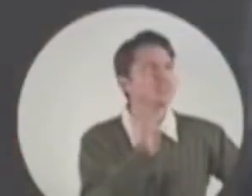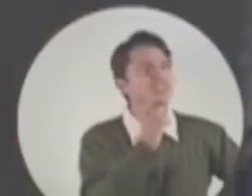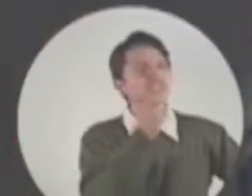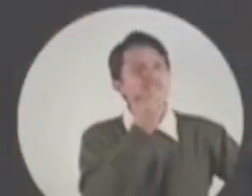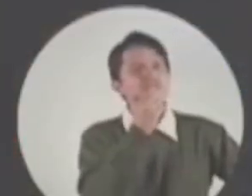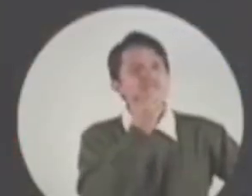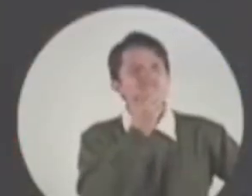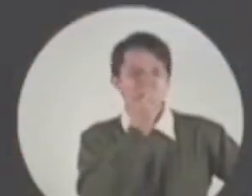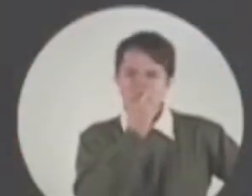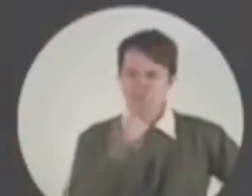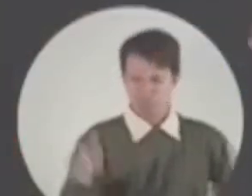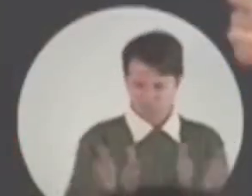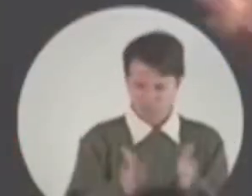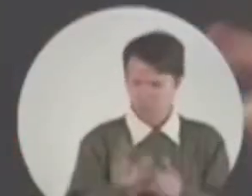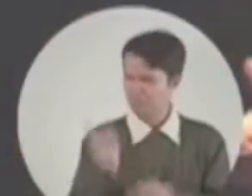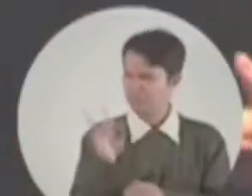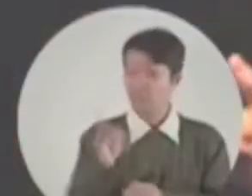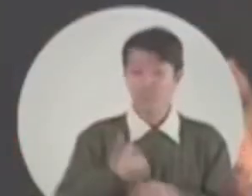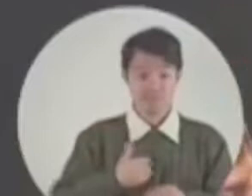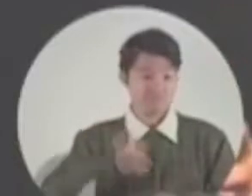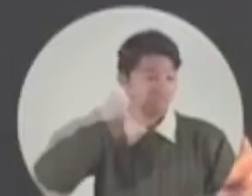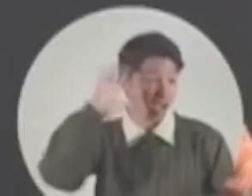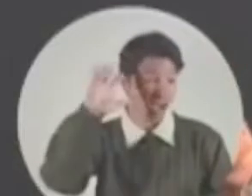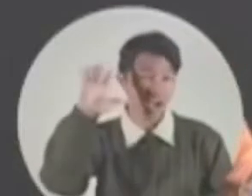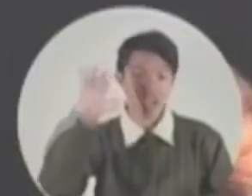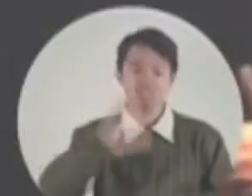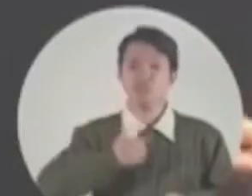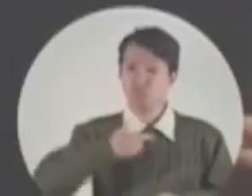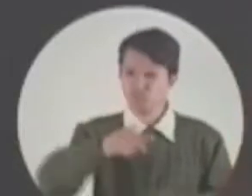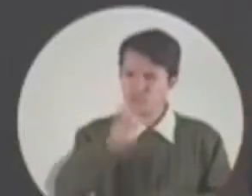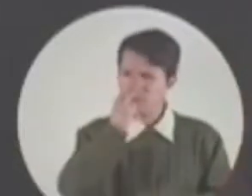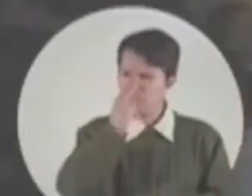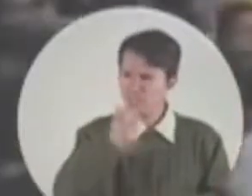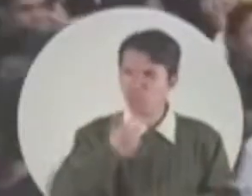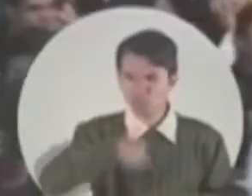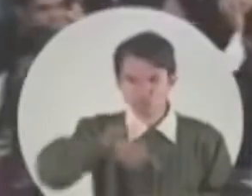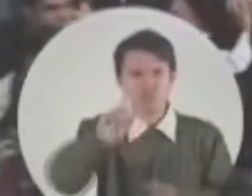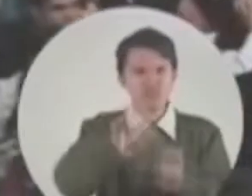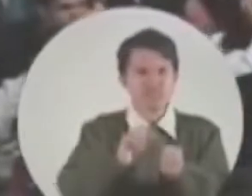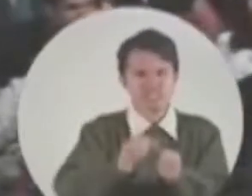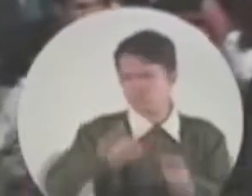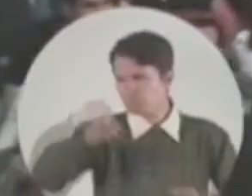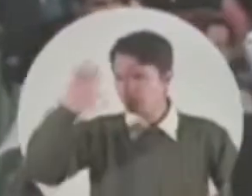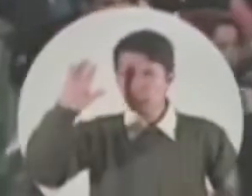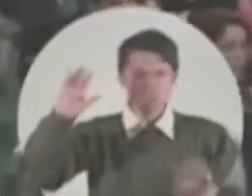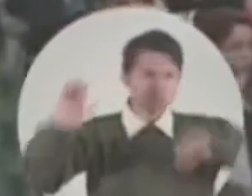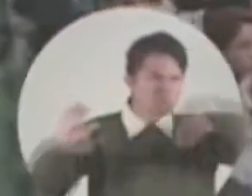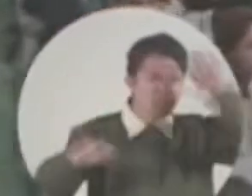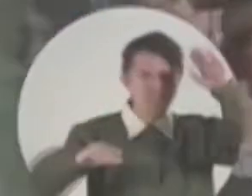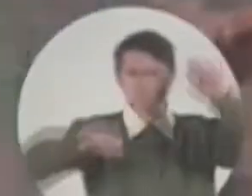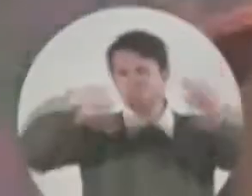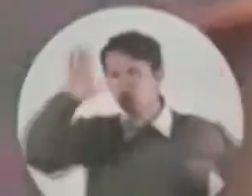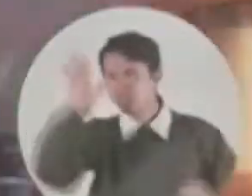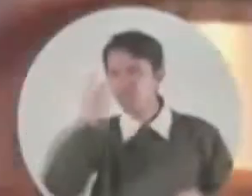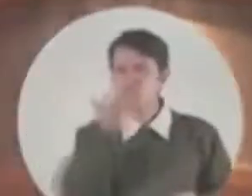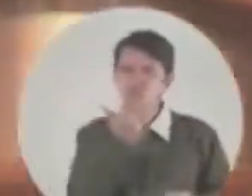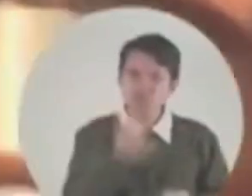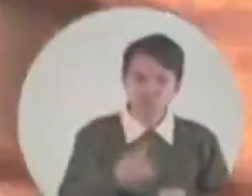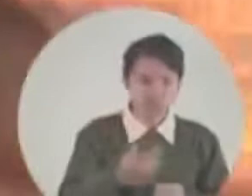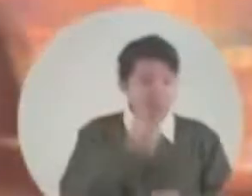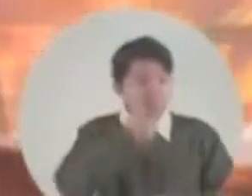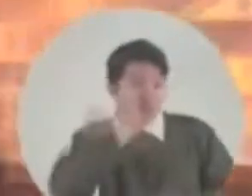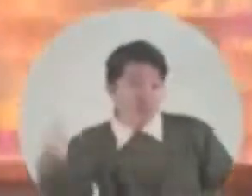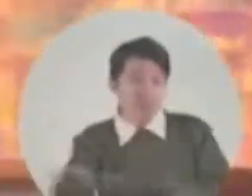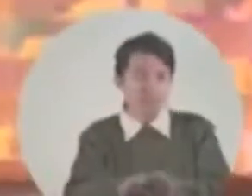carneiro assado? Eu acho que, não, só um carneiro é muito pouco. Ah, a gente tem que fazer uma coisa melhor. E eu imagino que ela não estava pensando